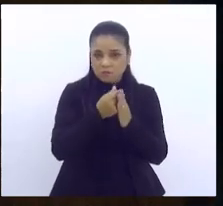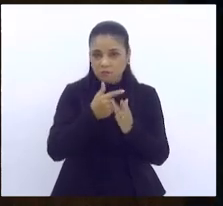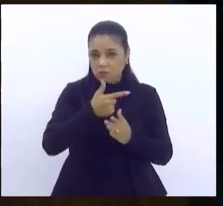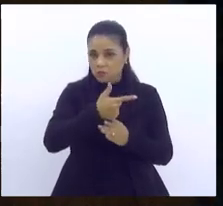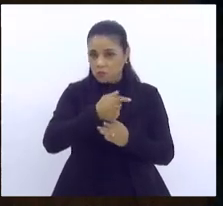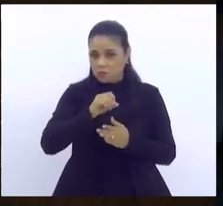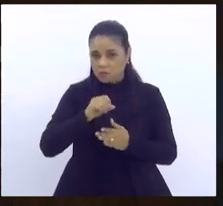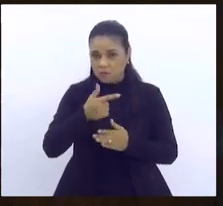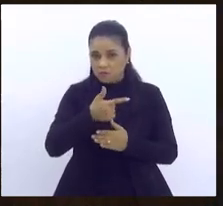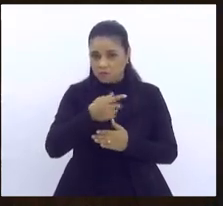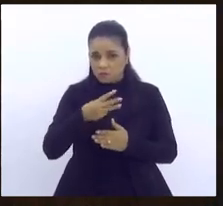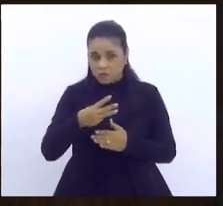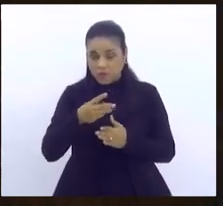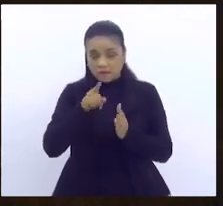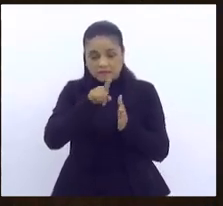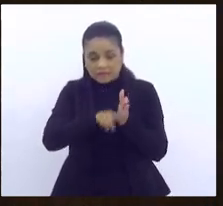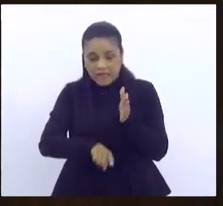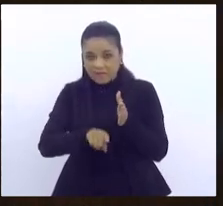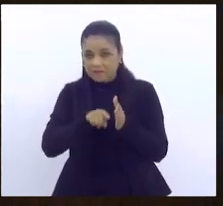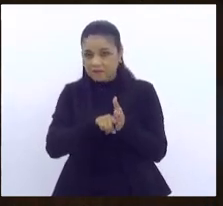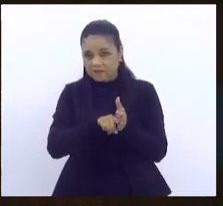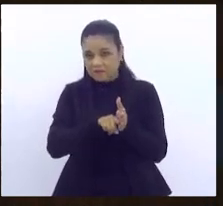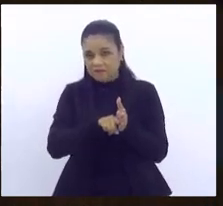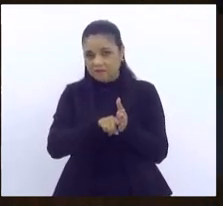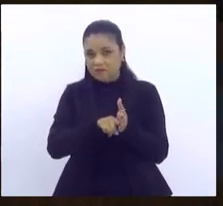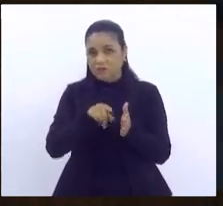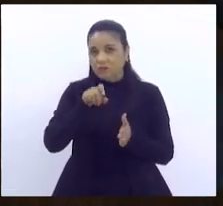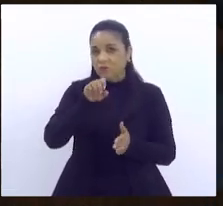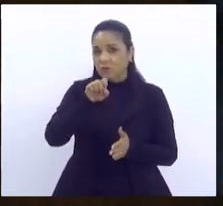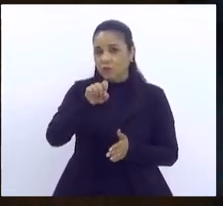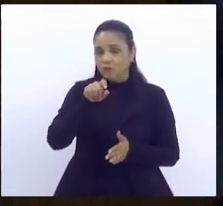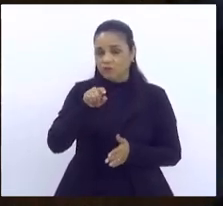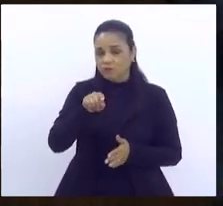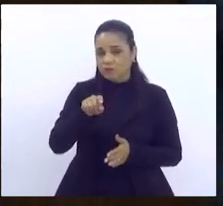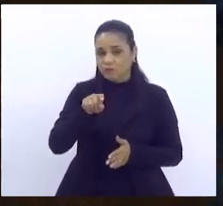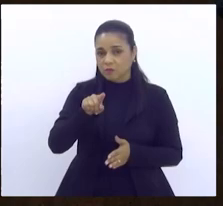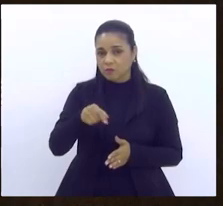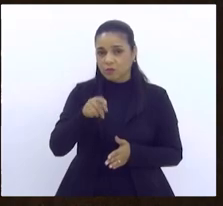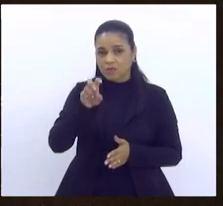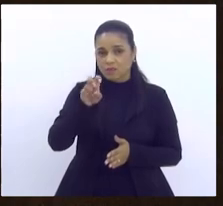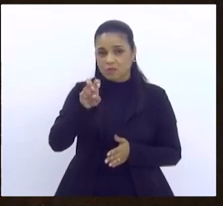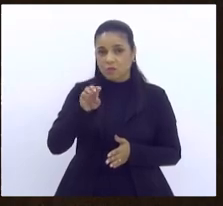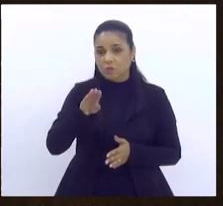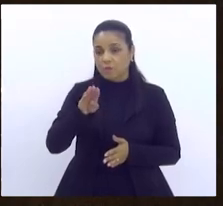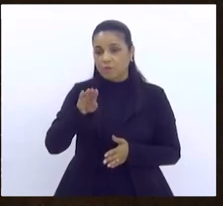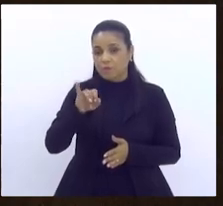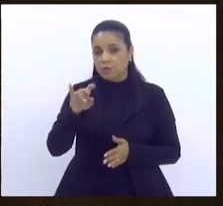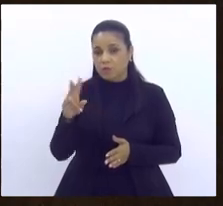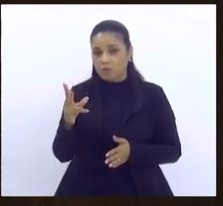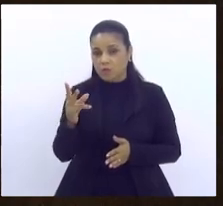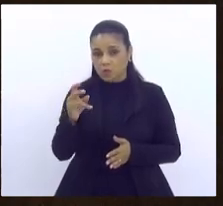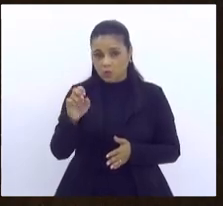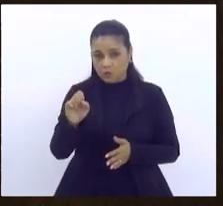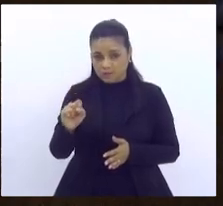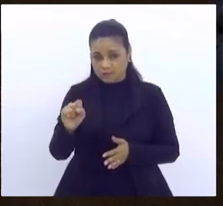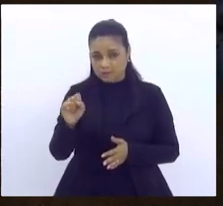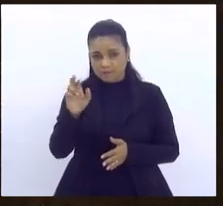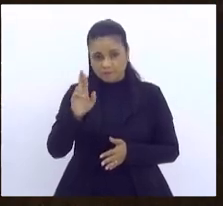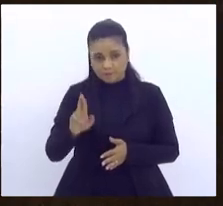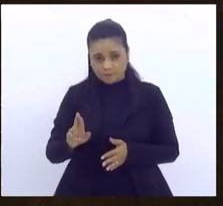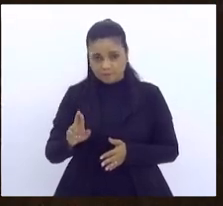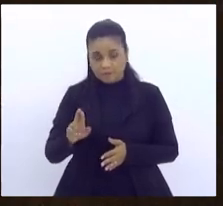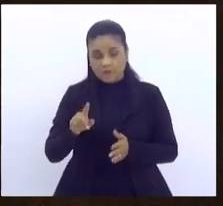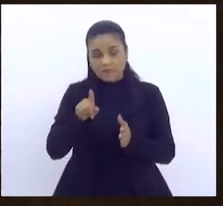2024 está com um déficit de 8,5 bilhões de reais.